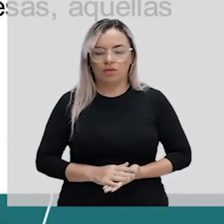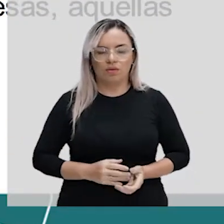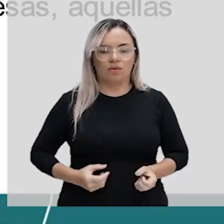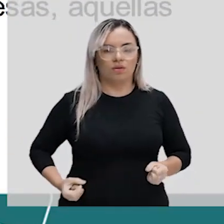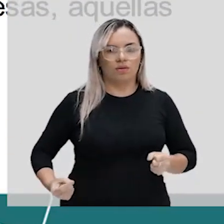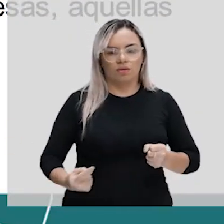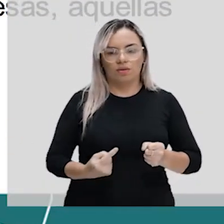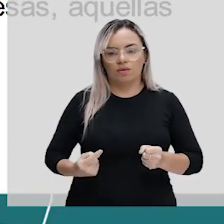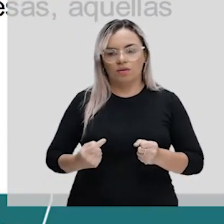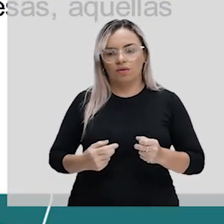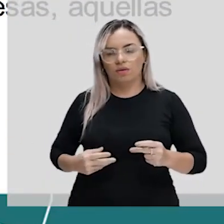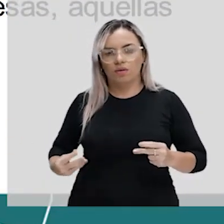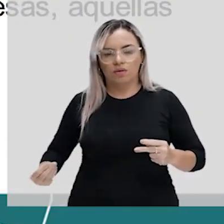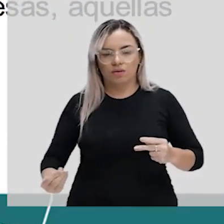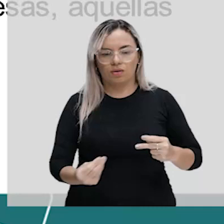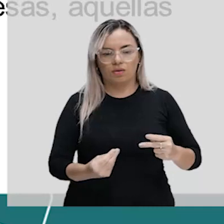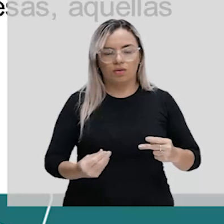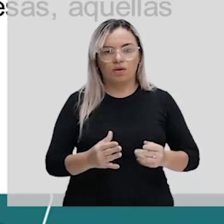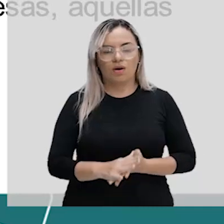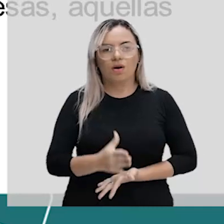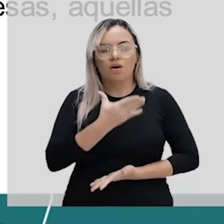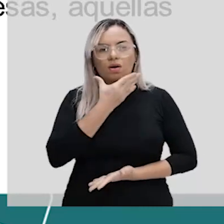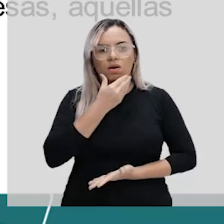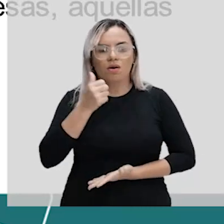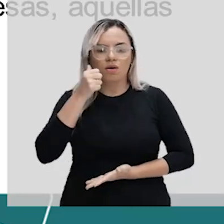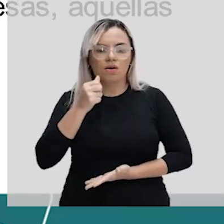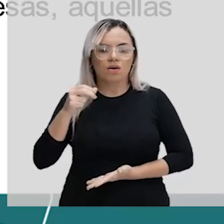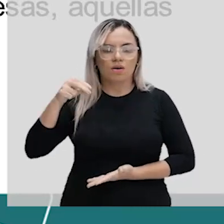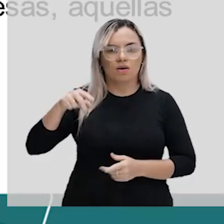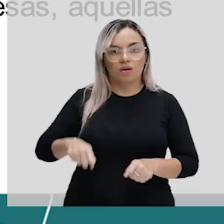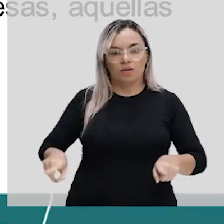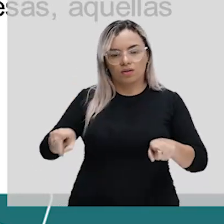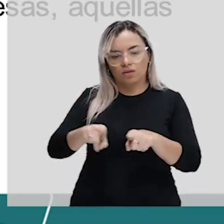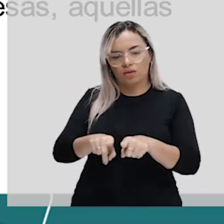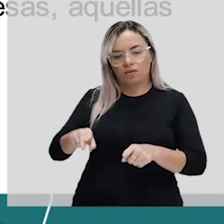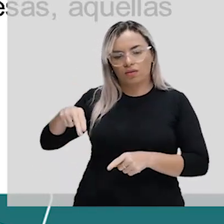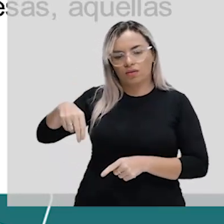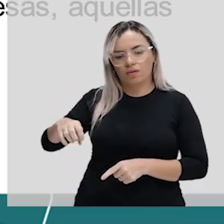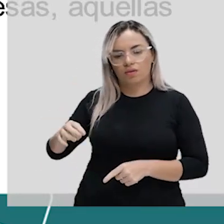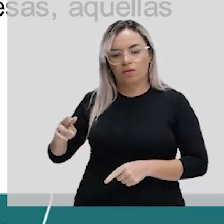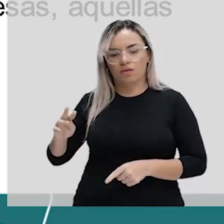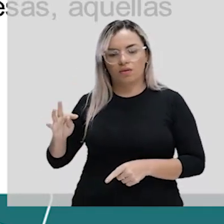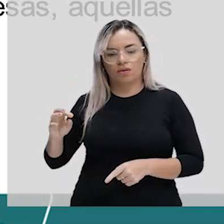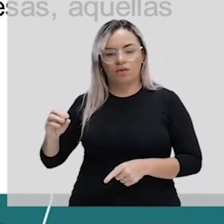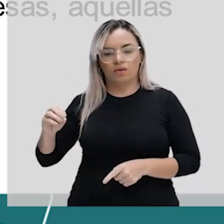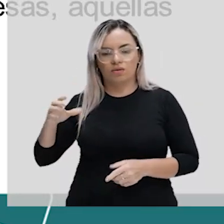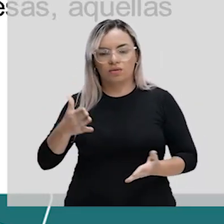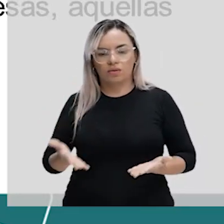plural, masculino, feminino e neutro, tá? Então eu tenho masculino este, esse e